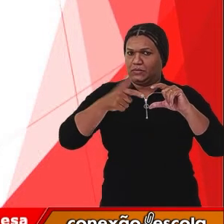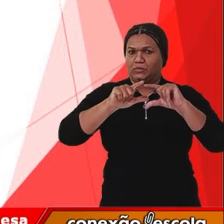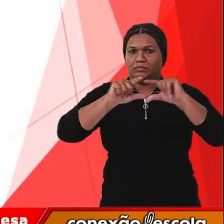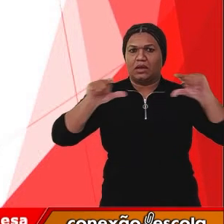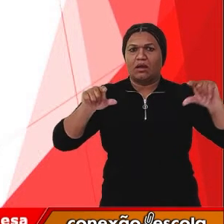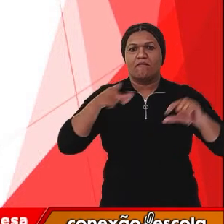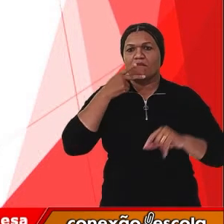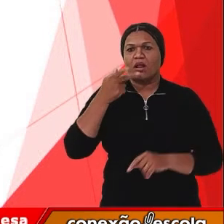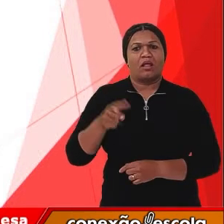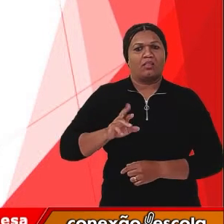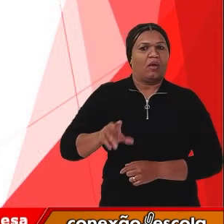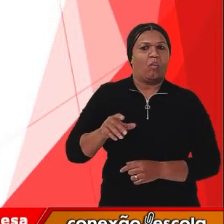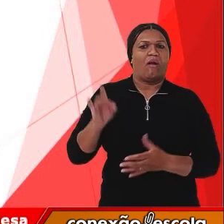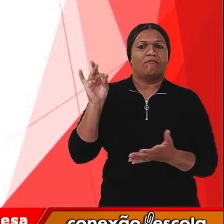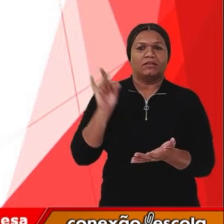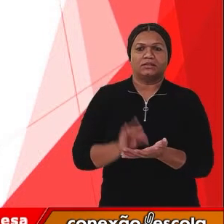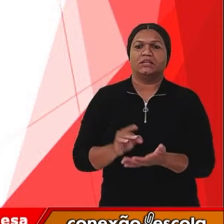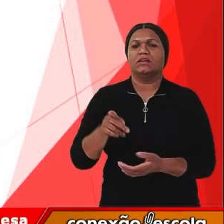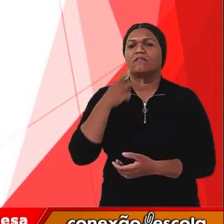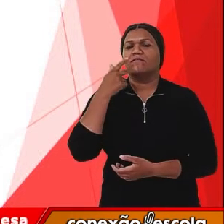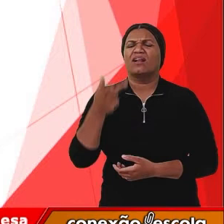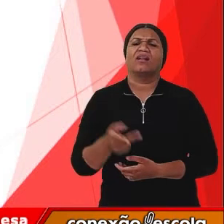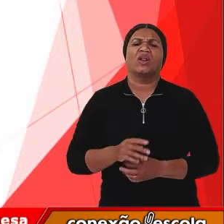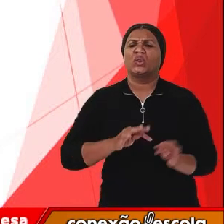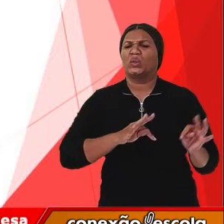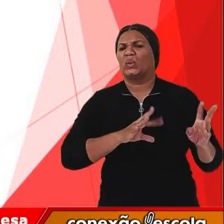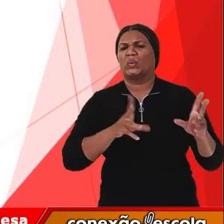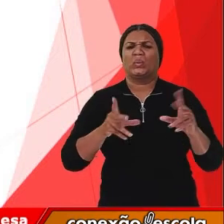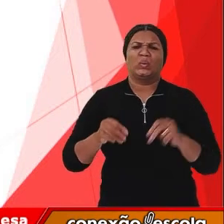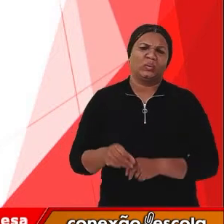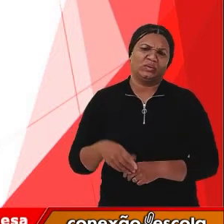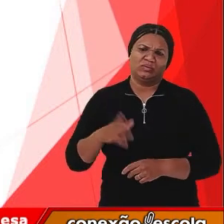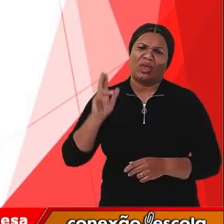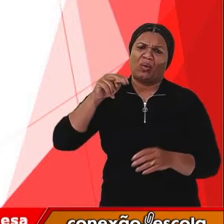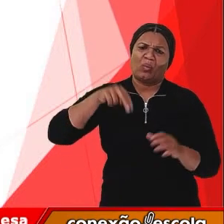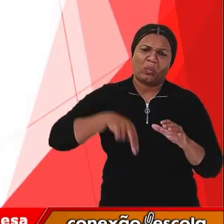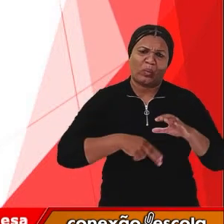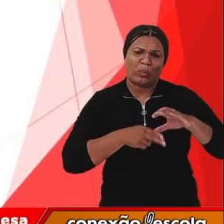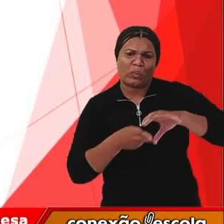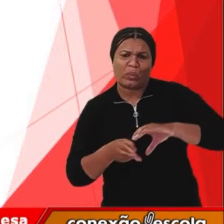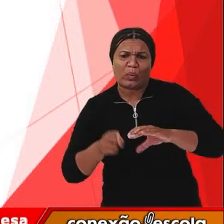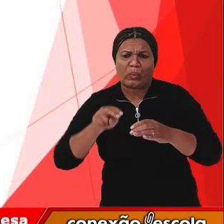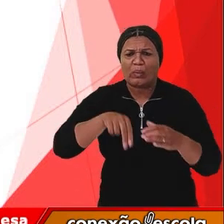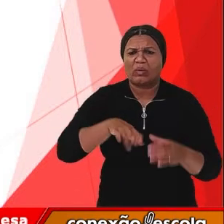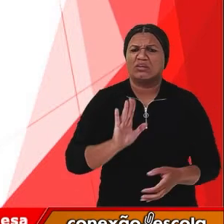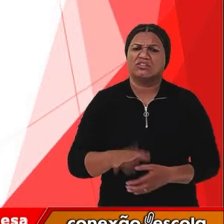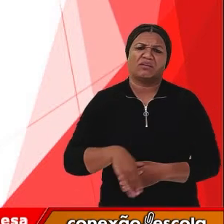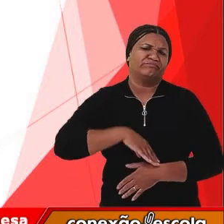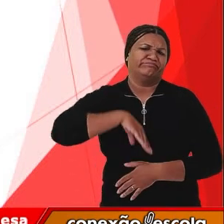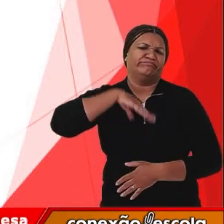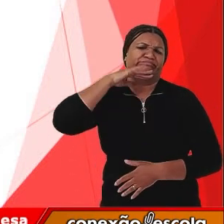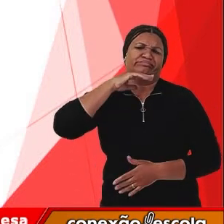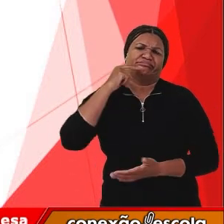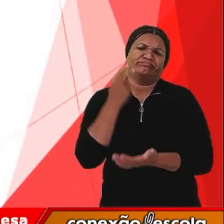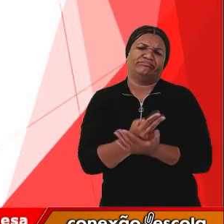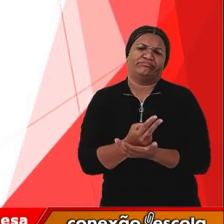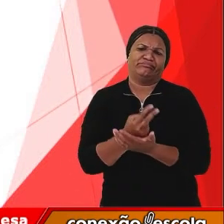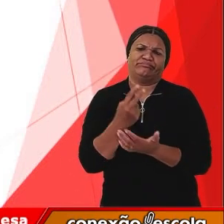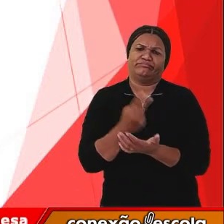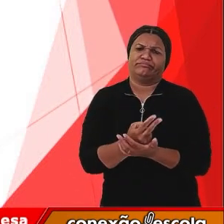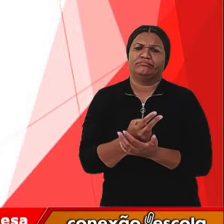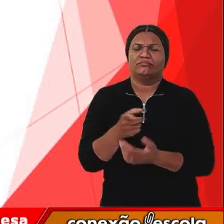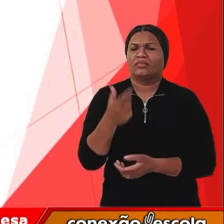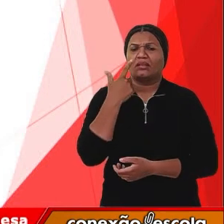verdade porque lá diz que tudo se tornou monótono é de tucano por